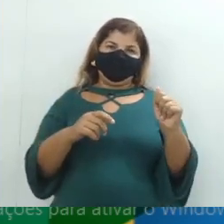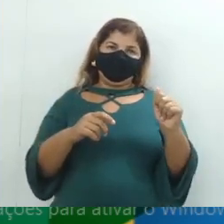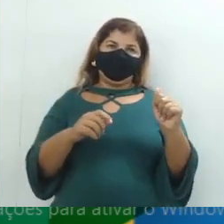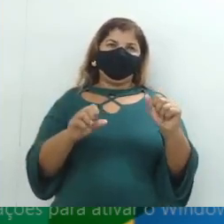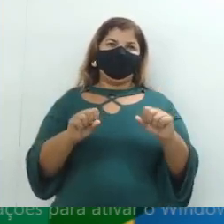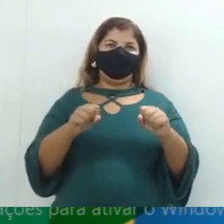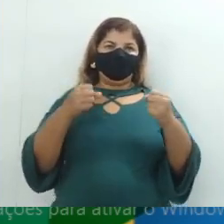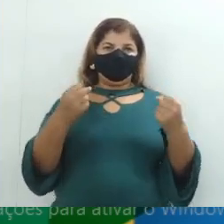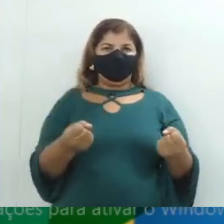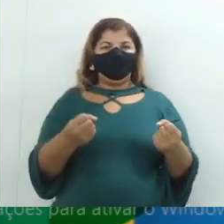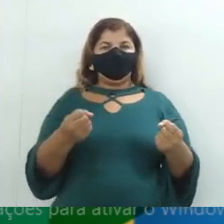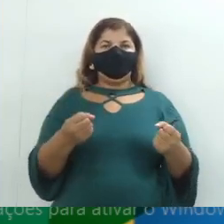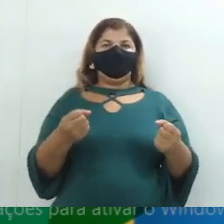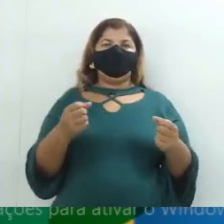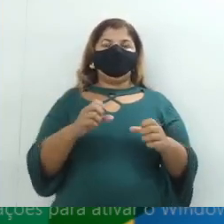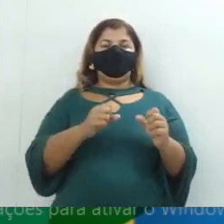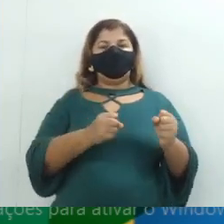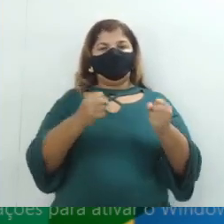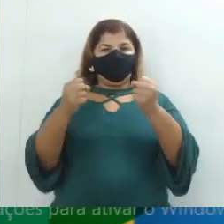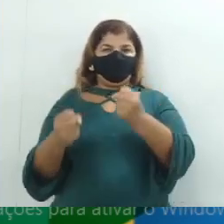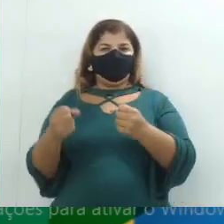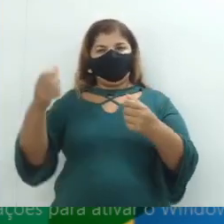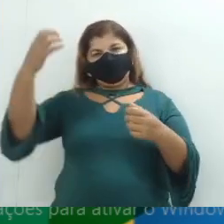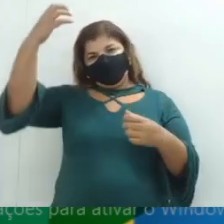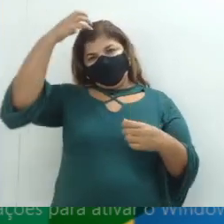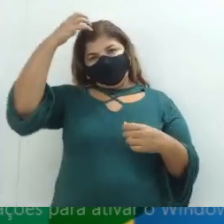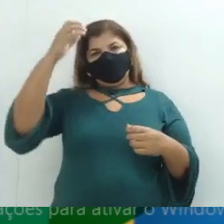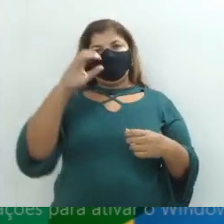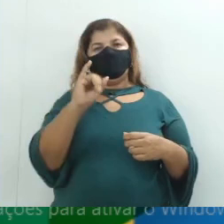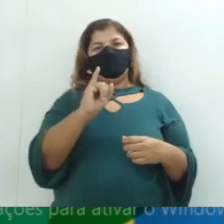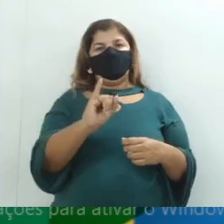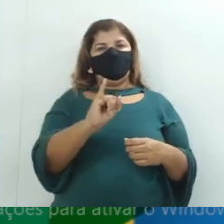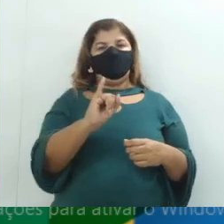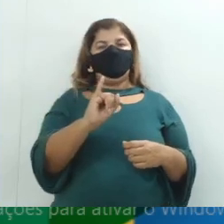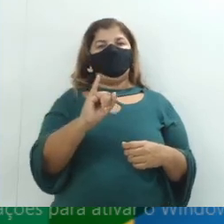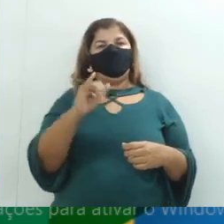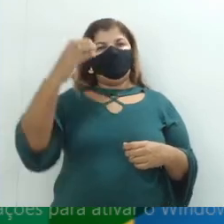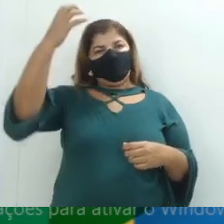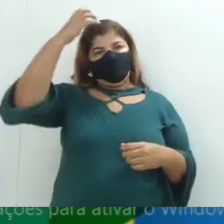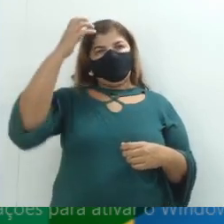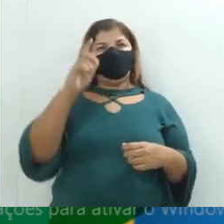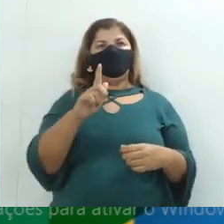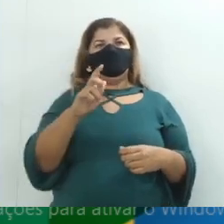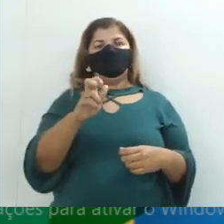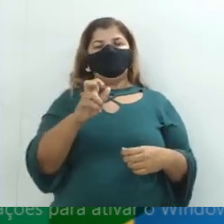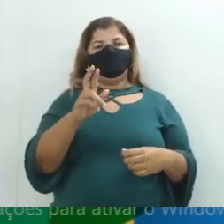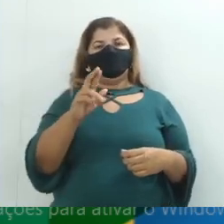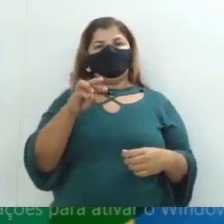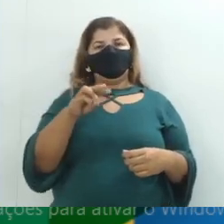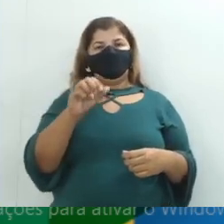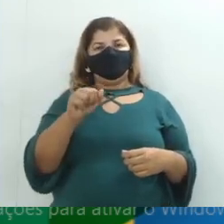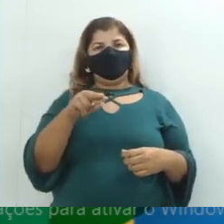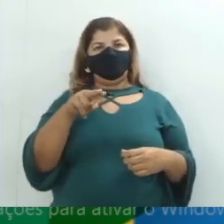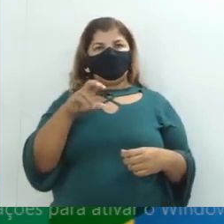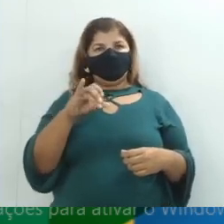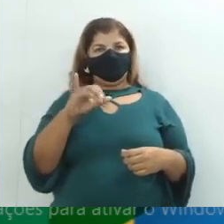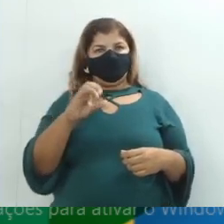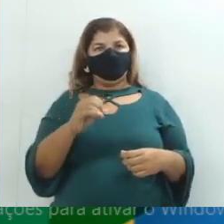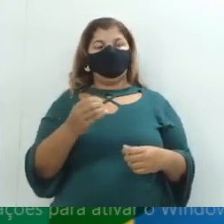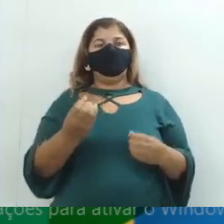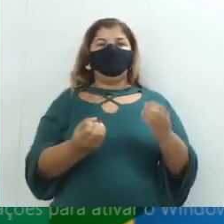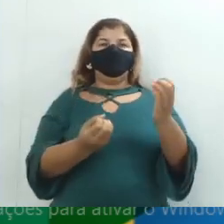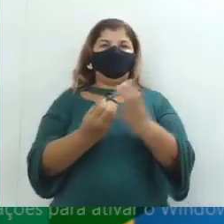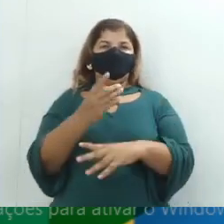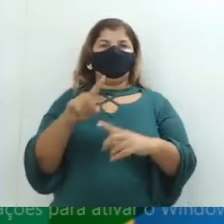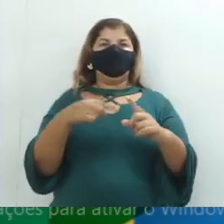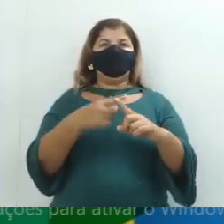dos príncipes do Império Germânico. Letra B, a constituição de mais de uma igreja cristã no Ocidente. Letra